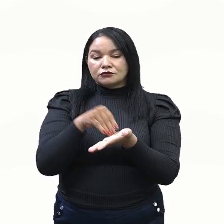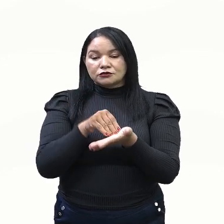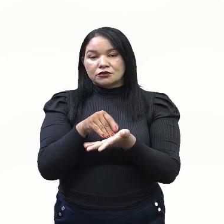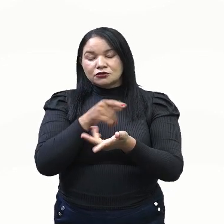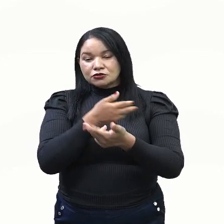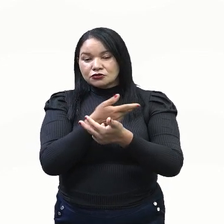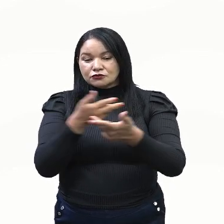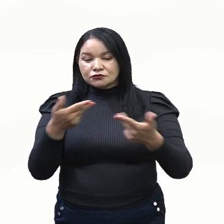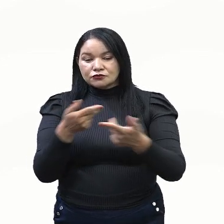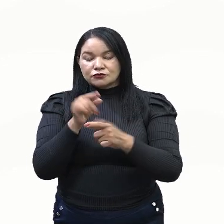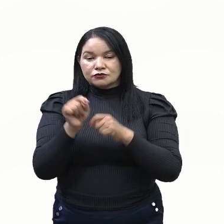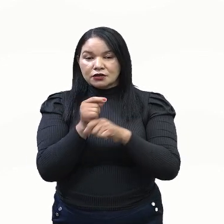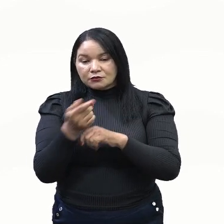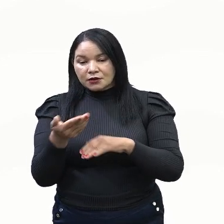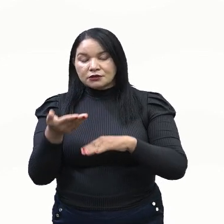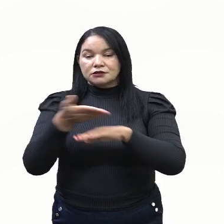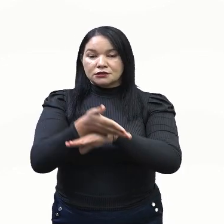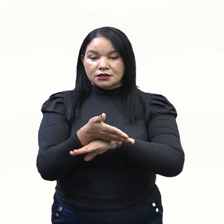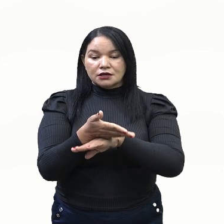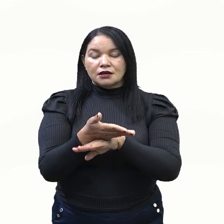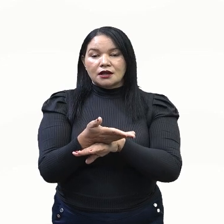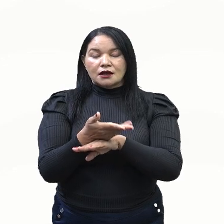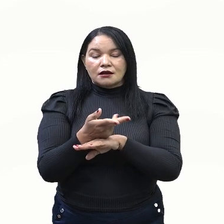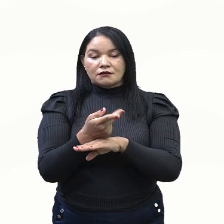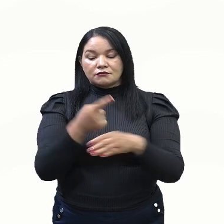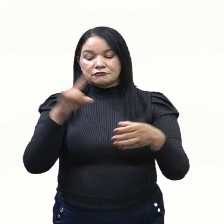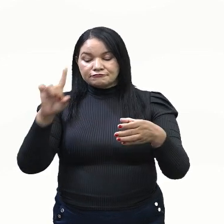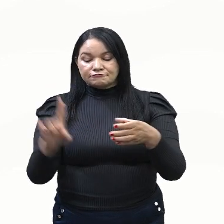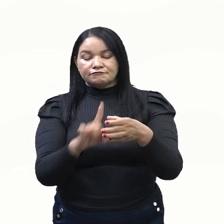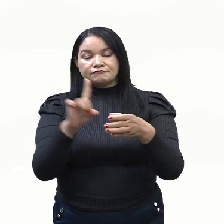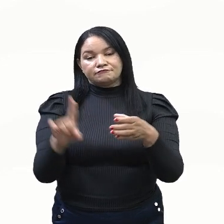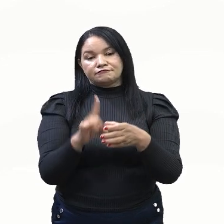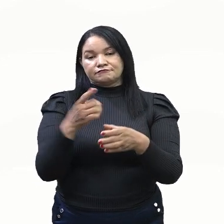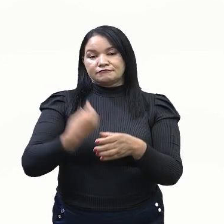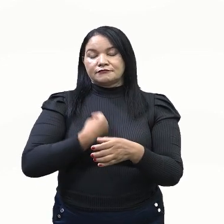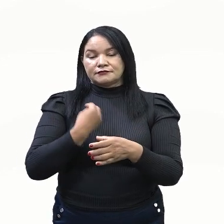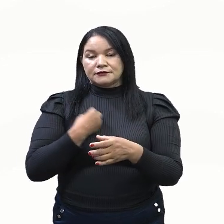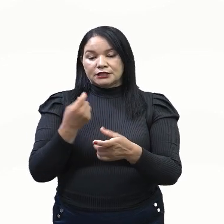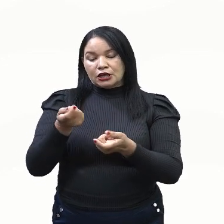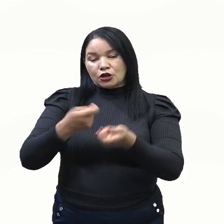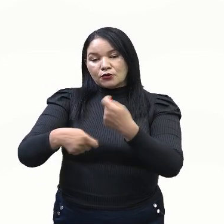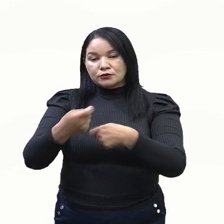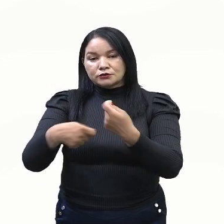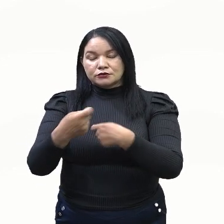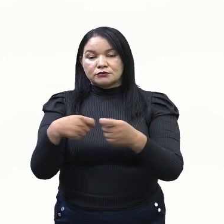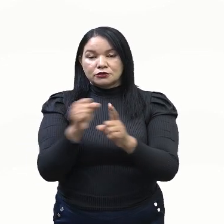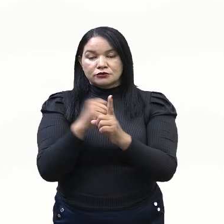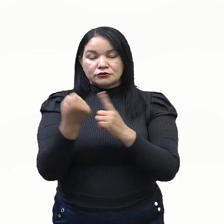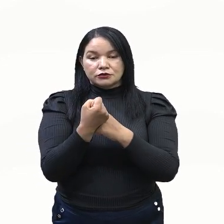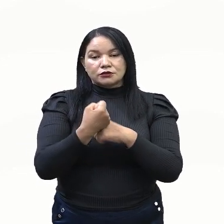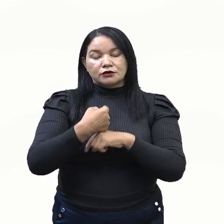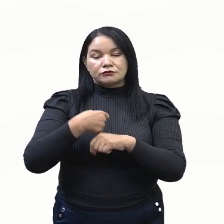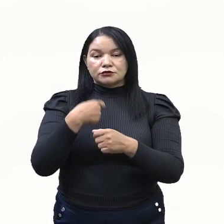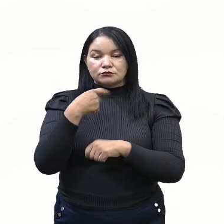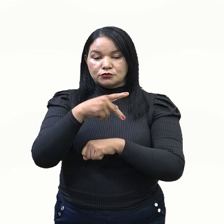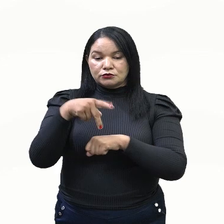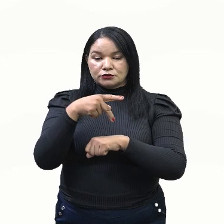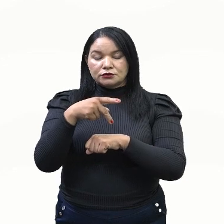para integrar essas pessoas, né, à vida econômica, social e política do nosso